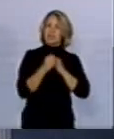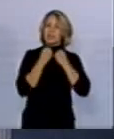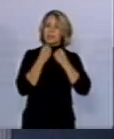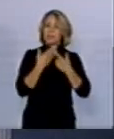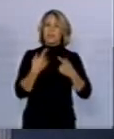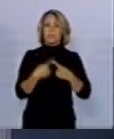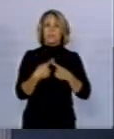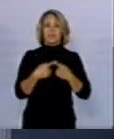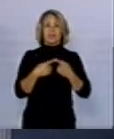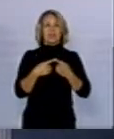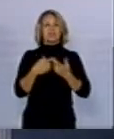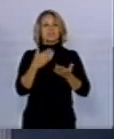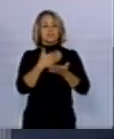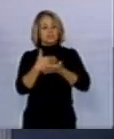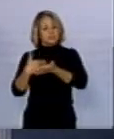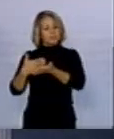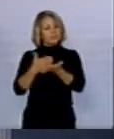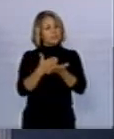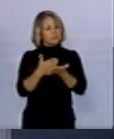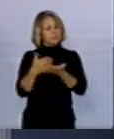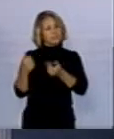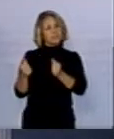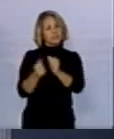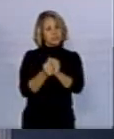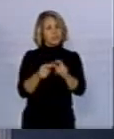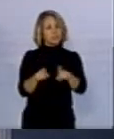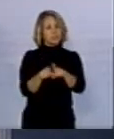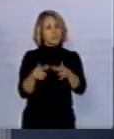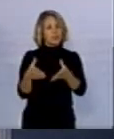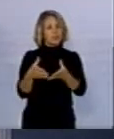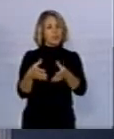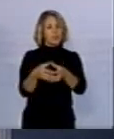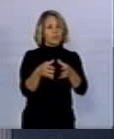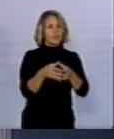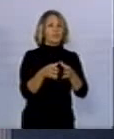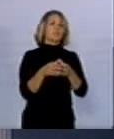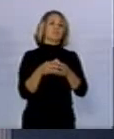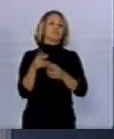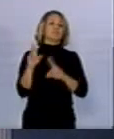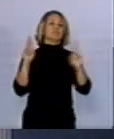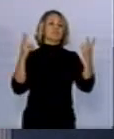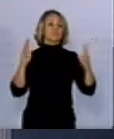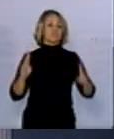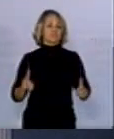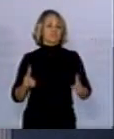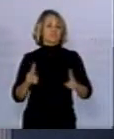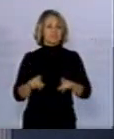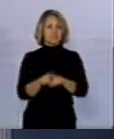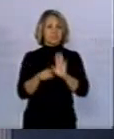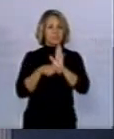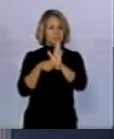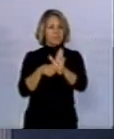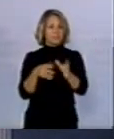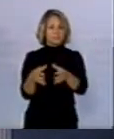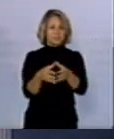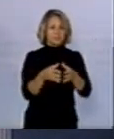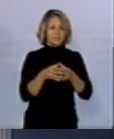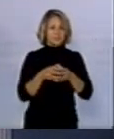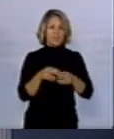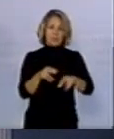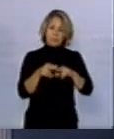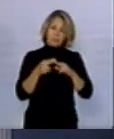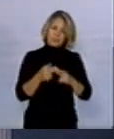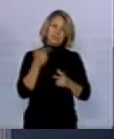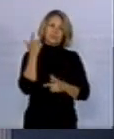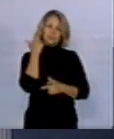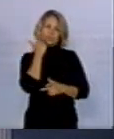porque ela divide a cadeia de valor e define os limites da regulação do Estado sobre cada etapa da cadeia produtiva. E, dessa forma,